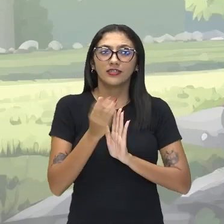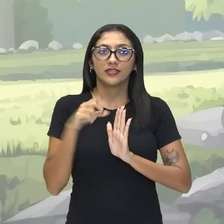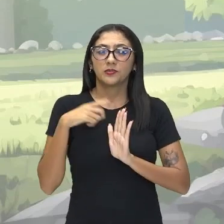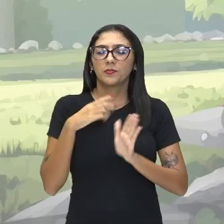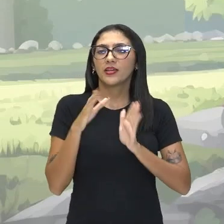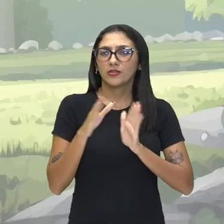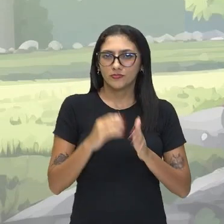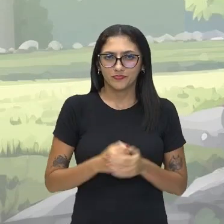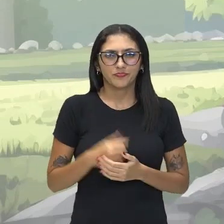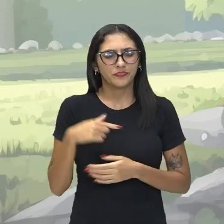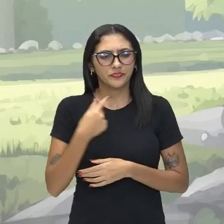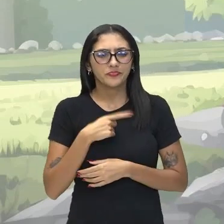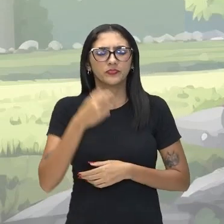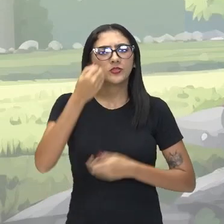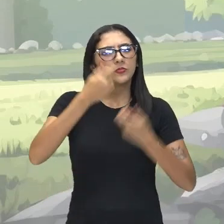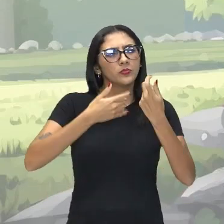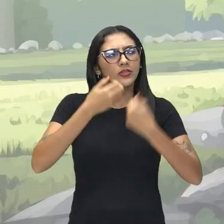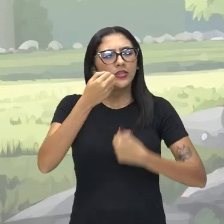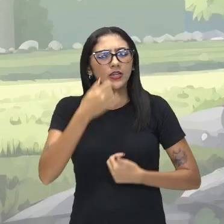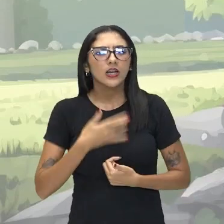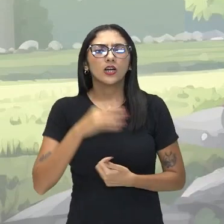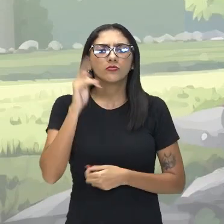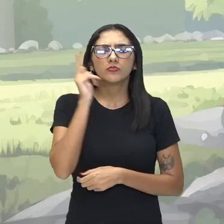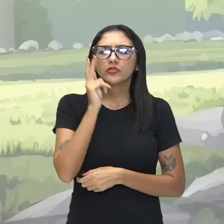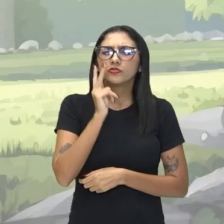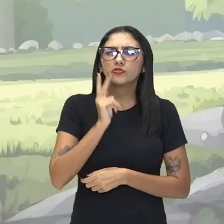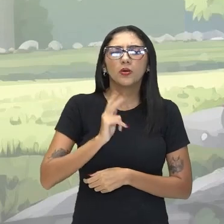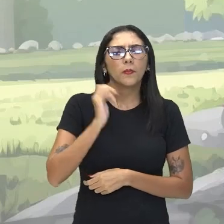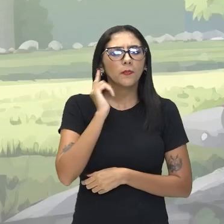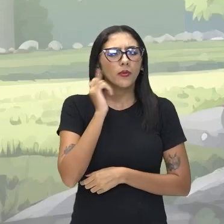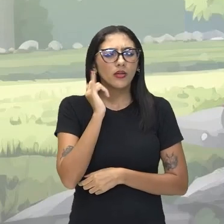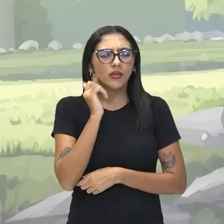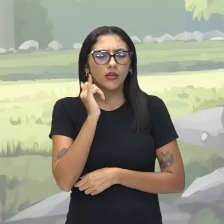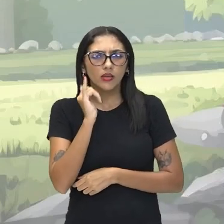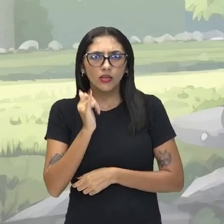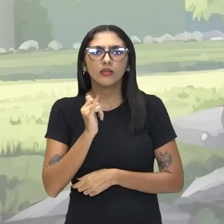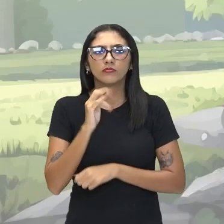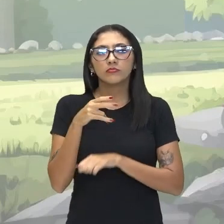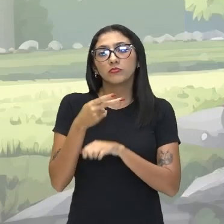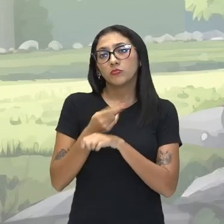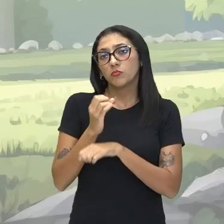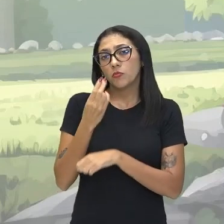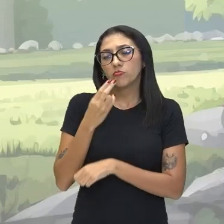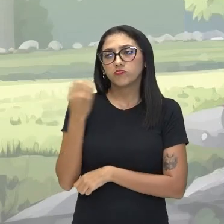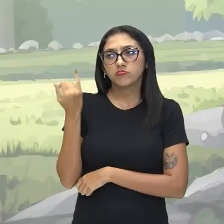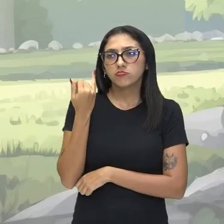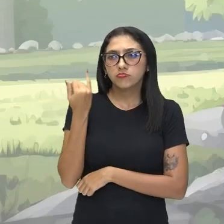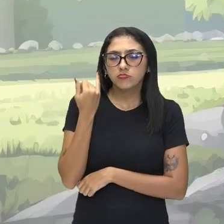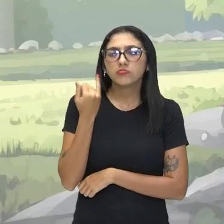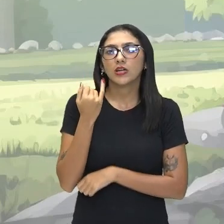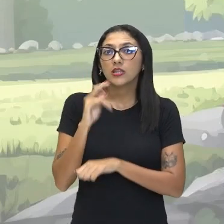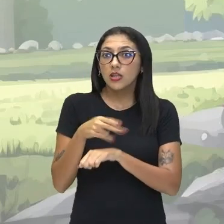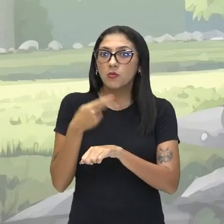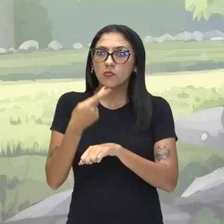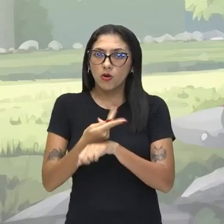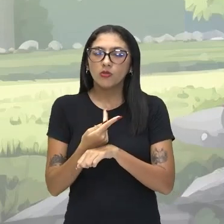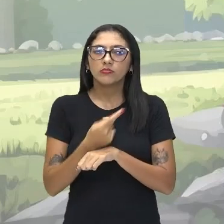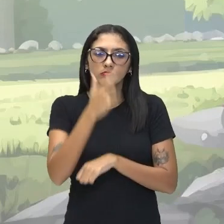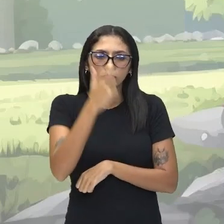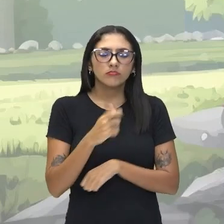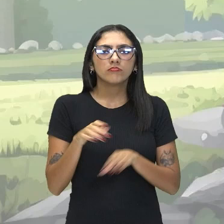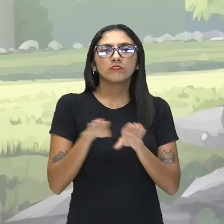está contando uma história, que você está narrando uma história e que você está ouvindo, e a partir daí você vai perpetuar, né? Vai